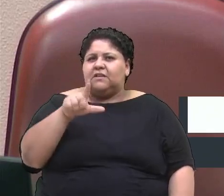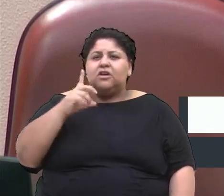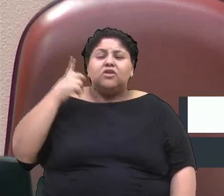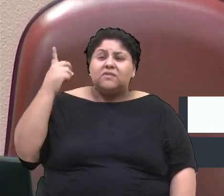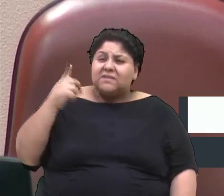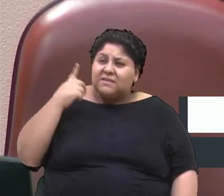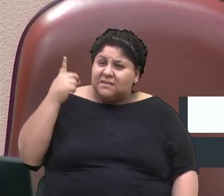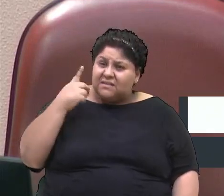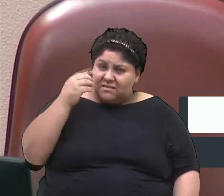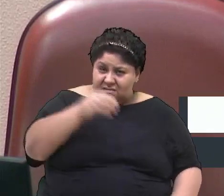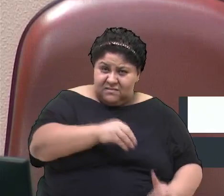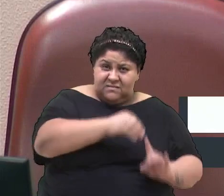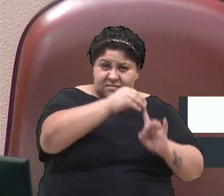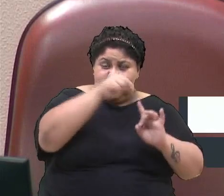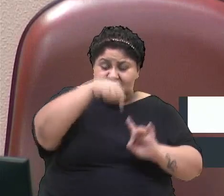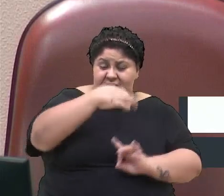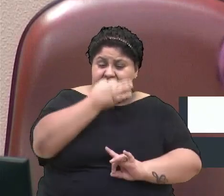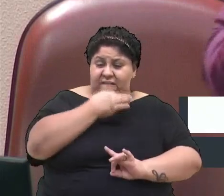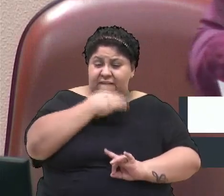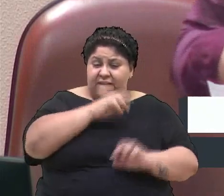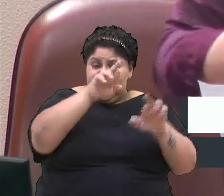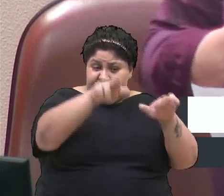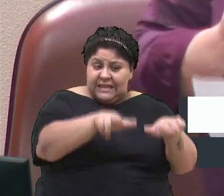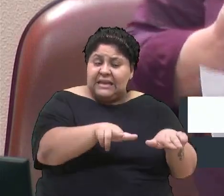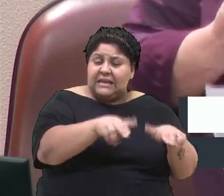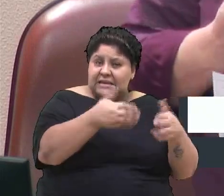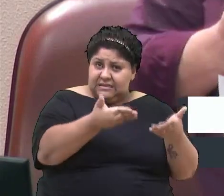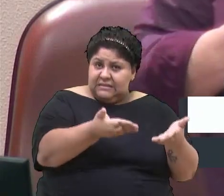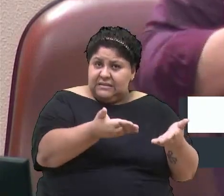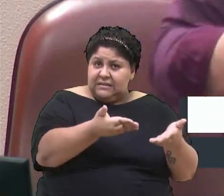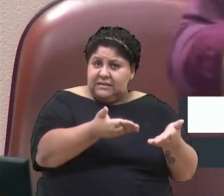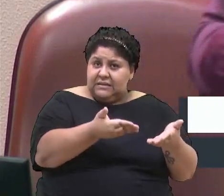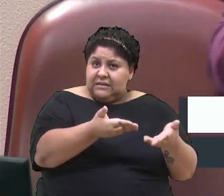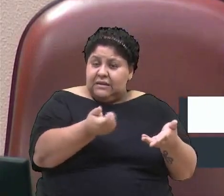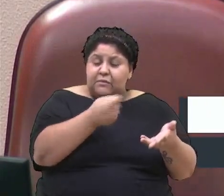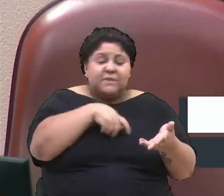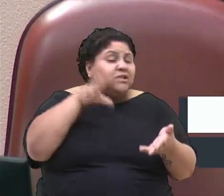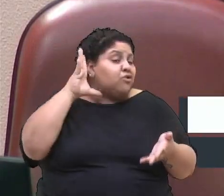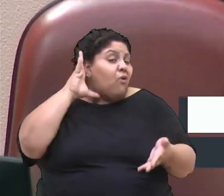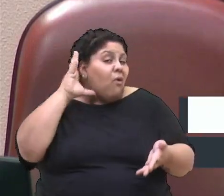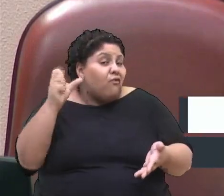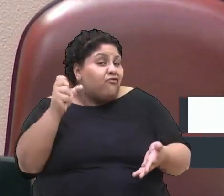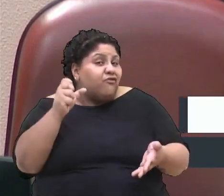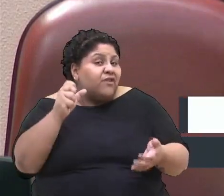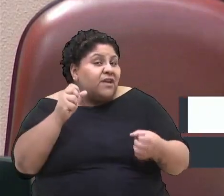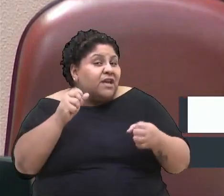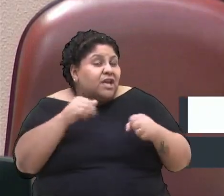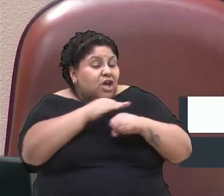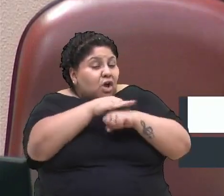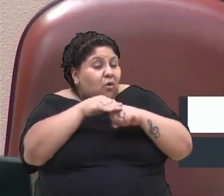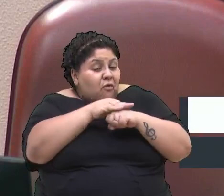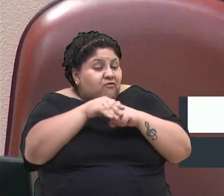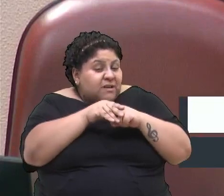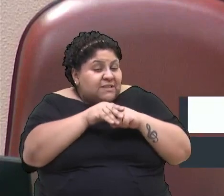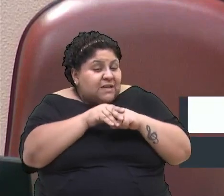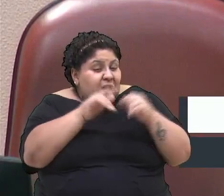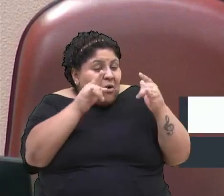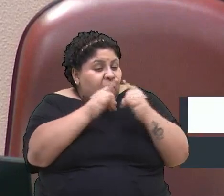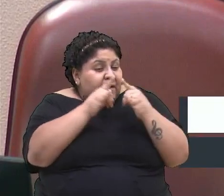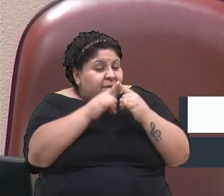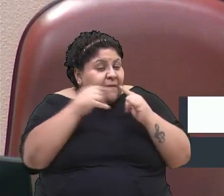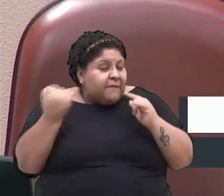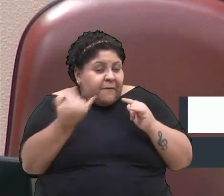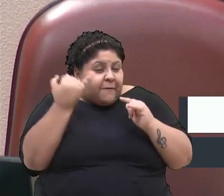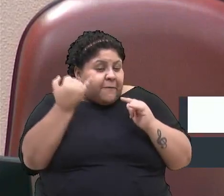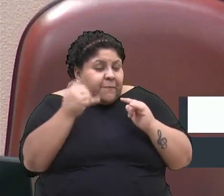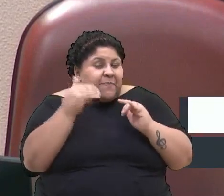deputados, principalmente os de Caxias e da região, devem ouvir e dialogar com essas entidades importantes. Eu sei que no